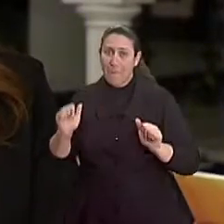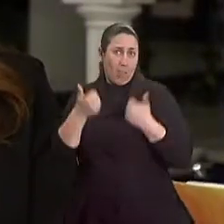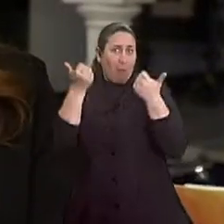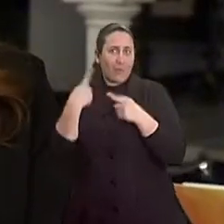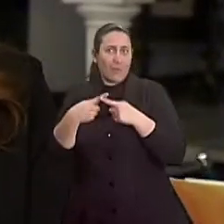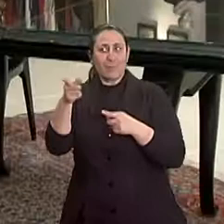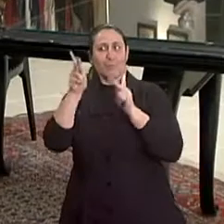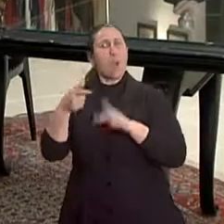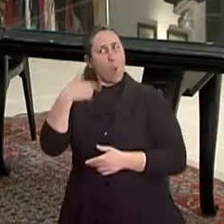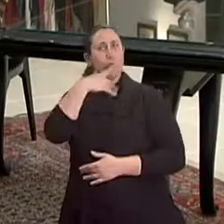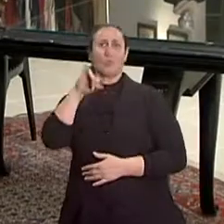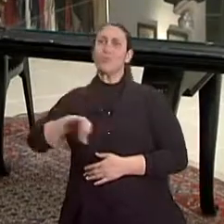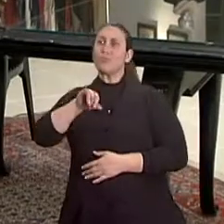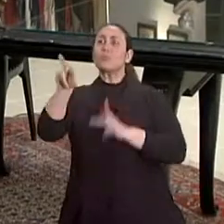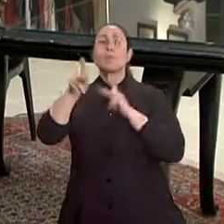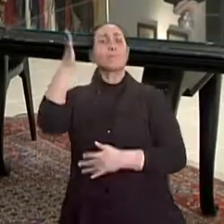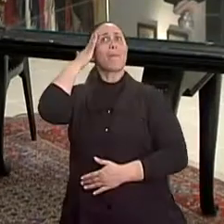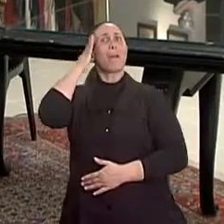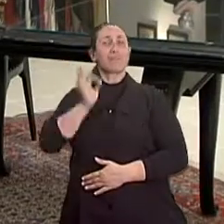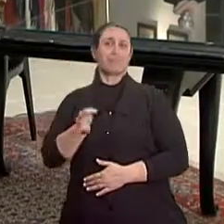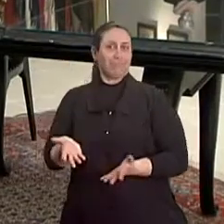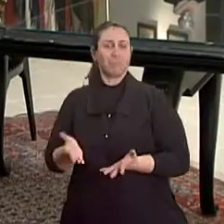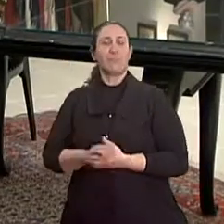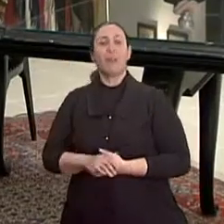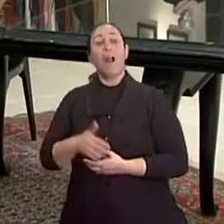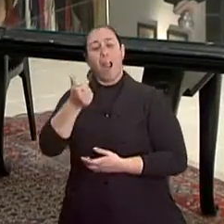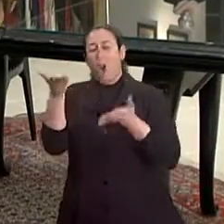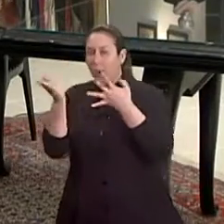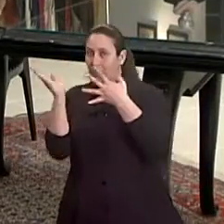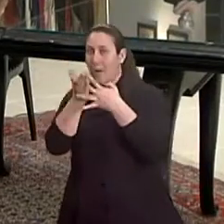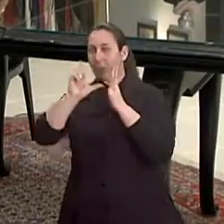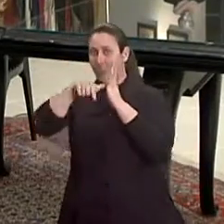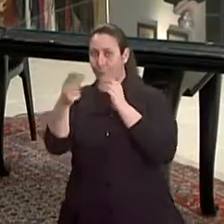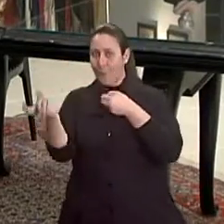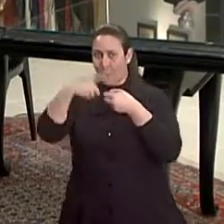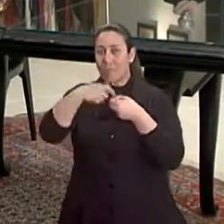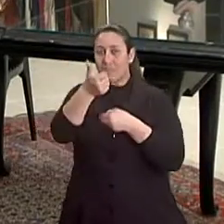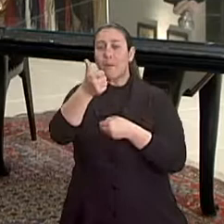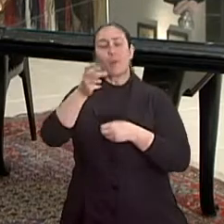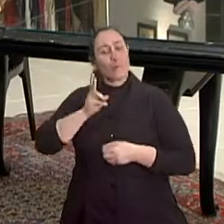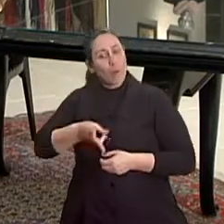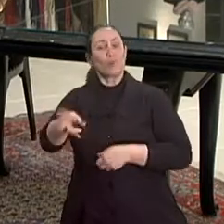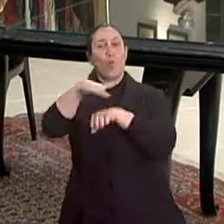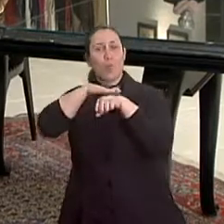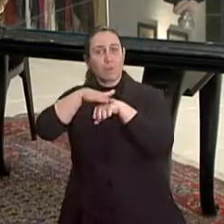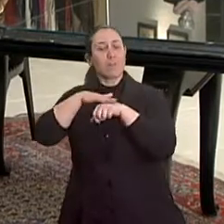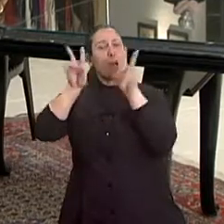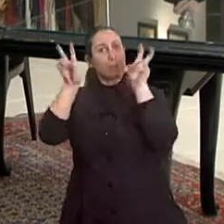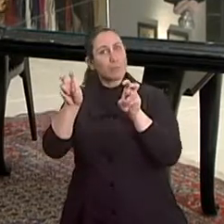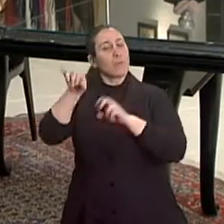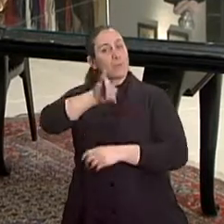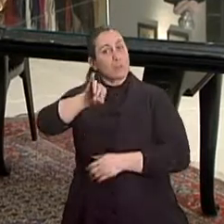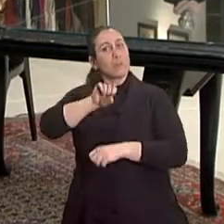isso. Acho muito importante. Claro. Nós vamos, então, a um pequeno intervalo, mas a gente já volta, porque a gente vai continuar. Vamos